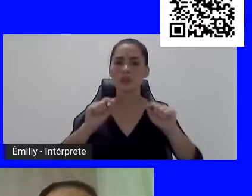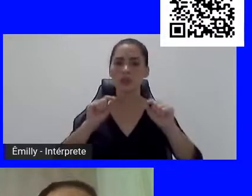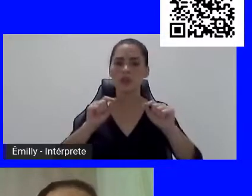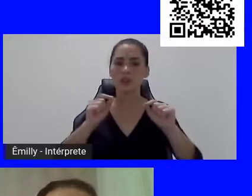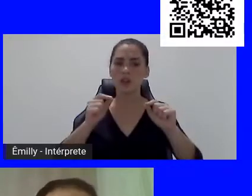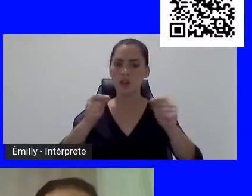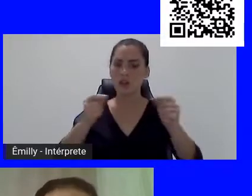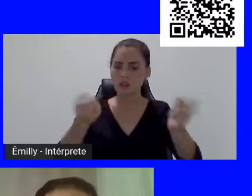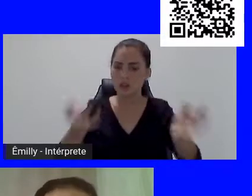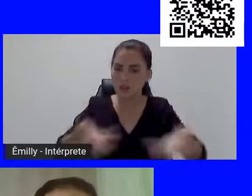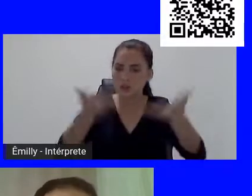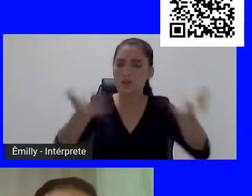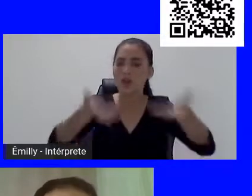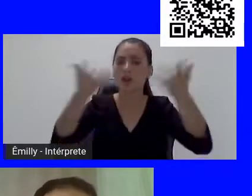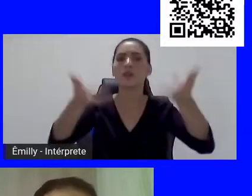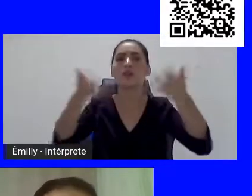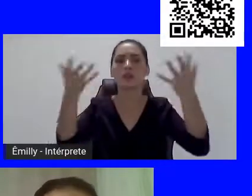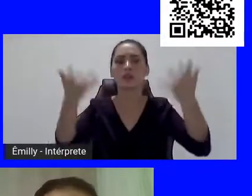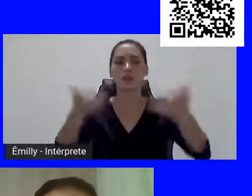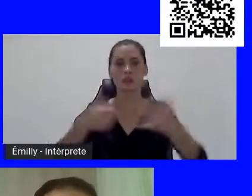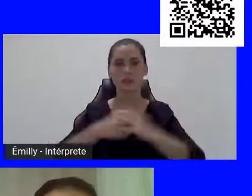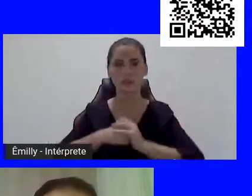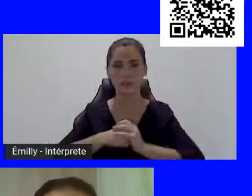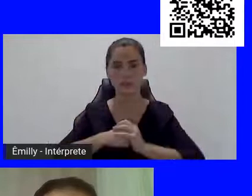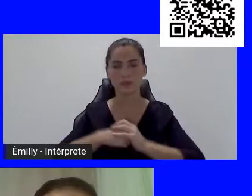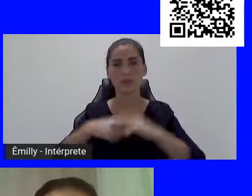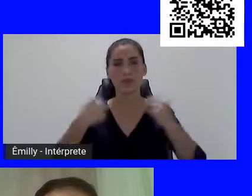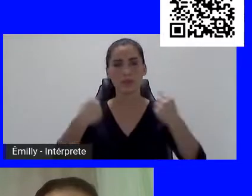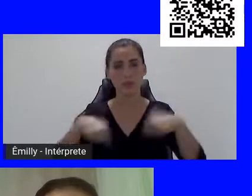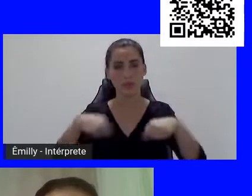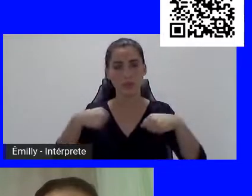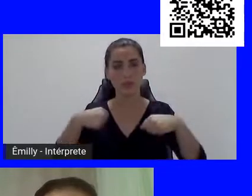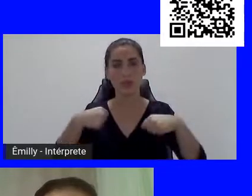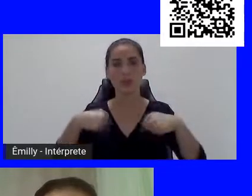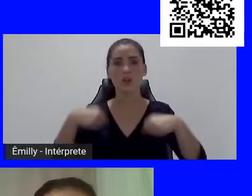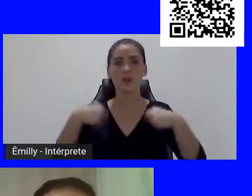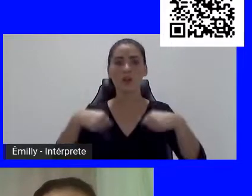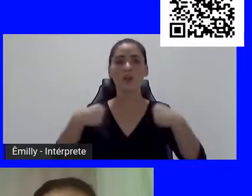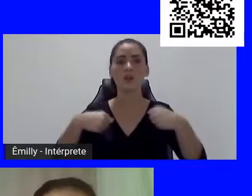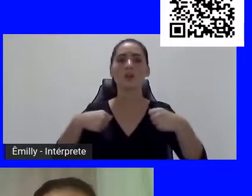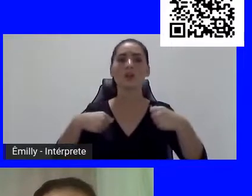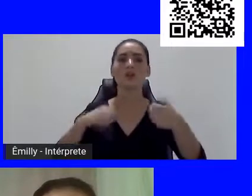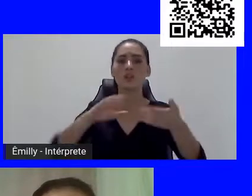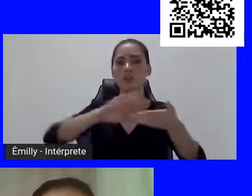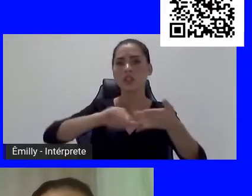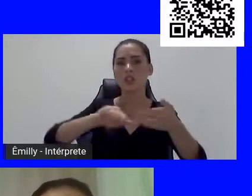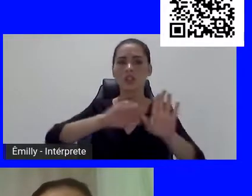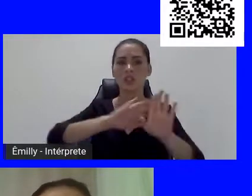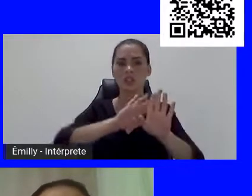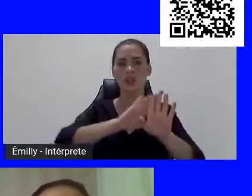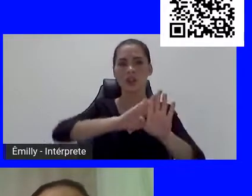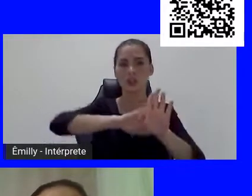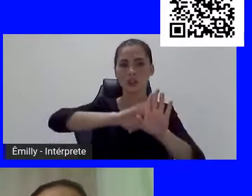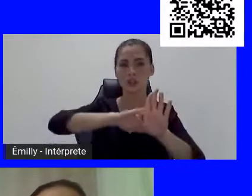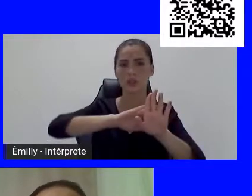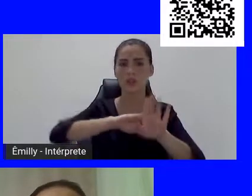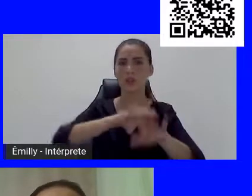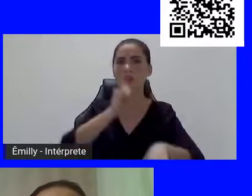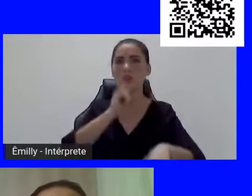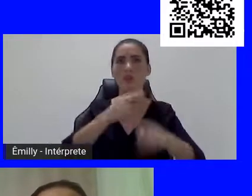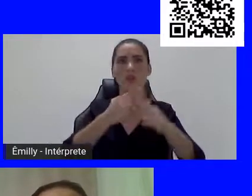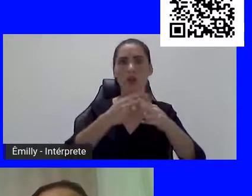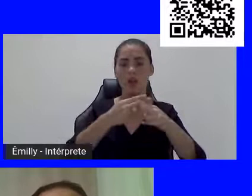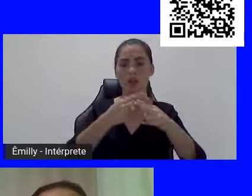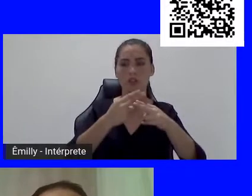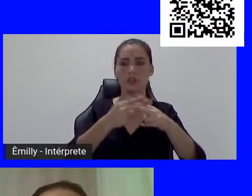funcionarem. Tirar a ideologia e tirar situações graves que acontecem, né? Aponta a Caixa Econômica agora, recentemente, estava